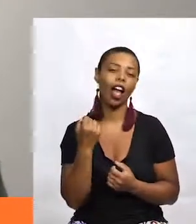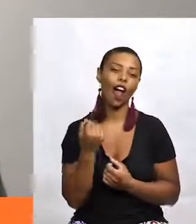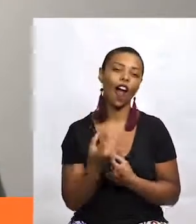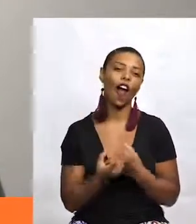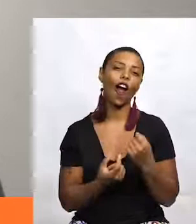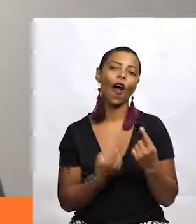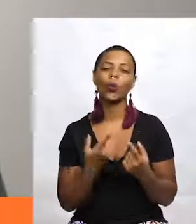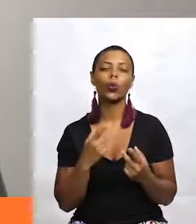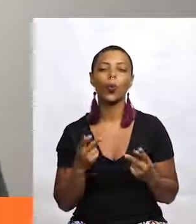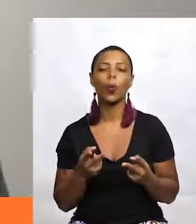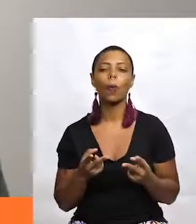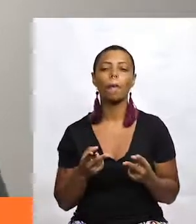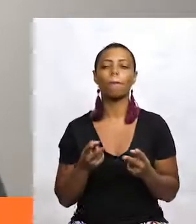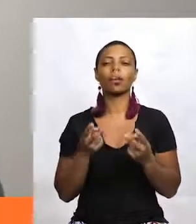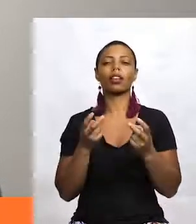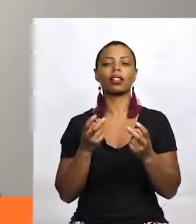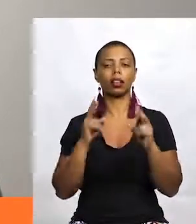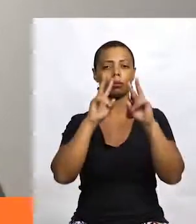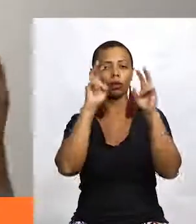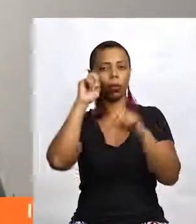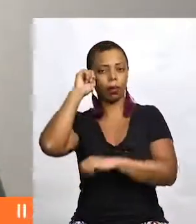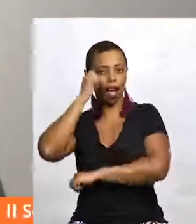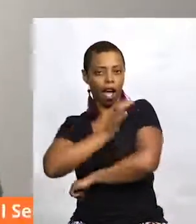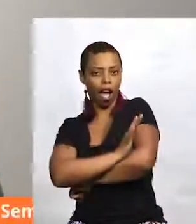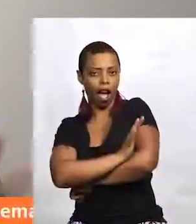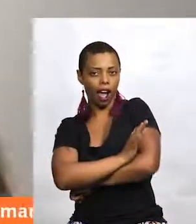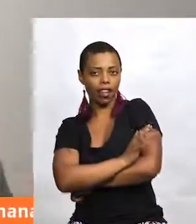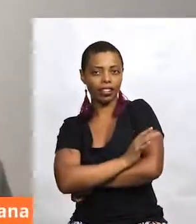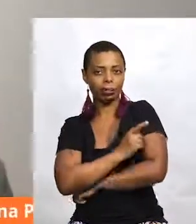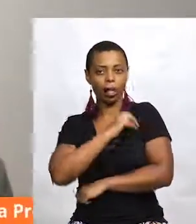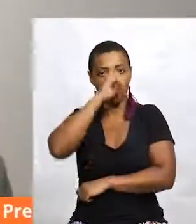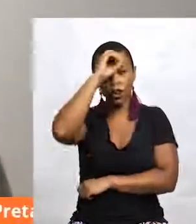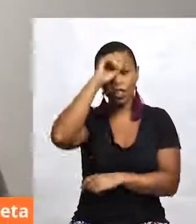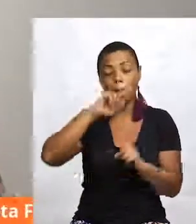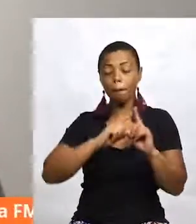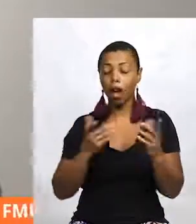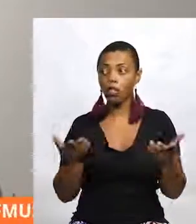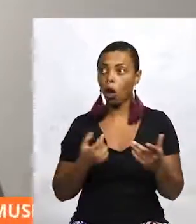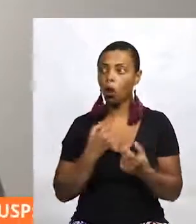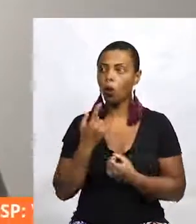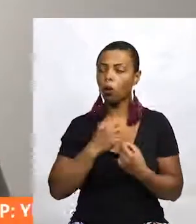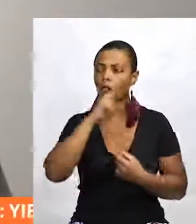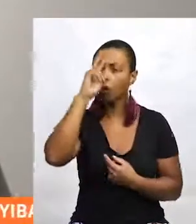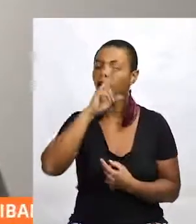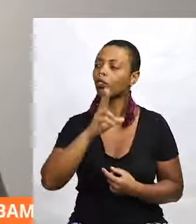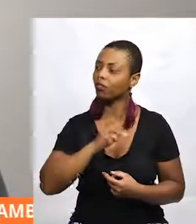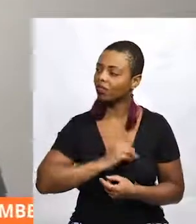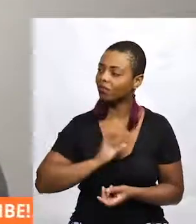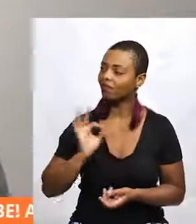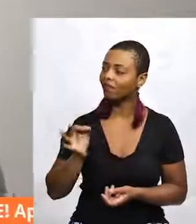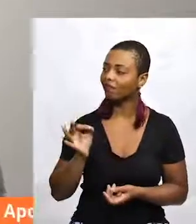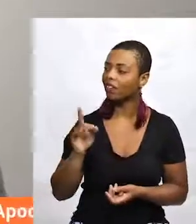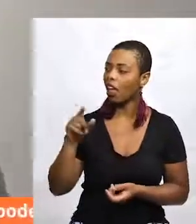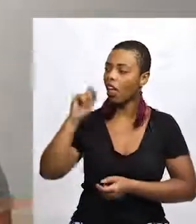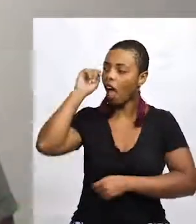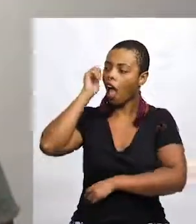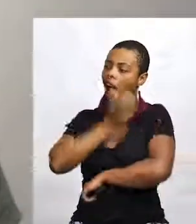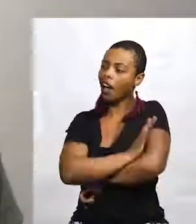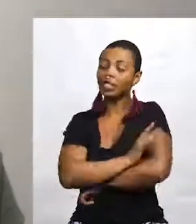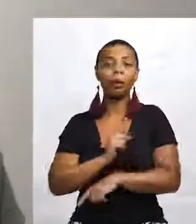questão do racismo, né, situações em que eu lembro, que eu falo, nossa, realmente foi uma situação em que... Ah, eu não sabia, eu